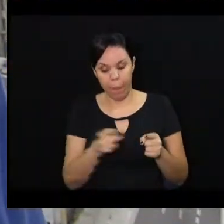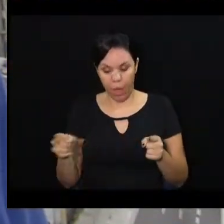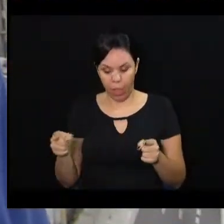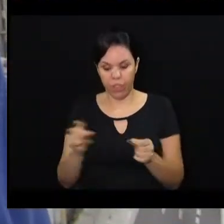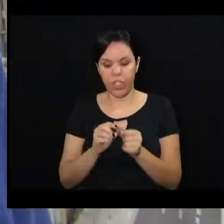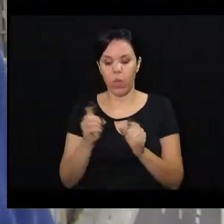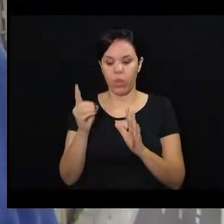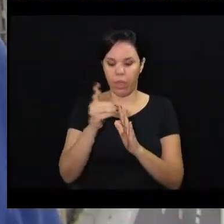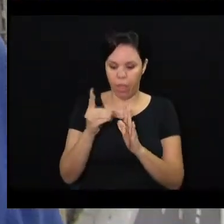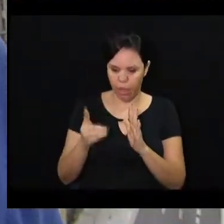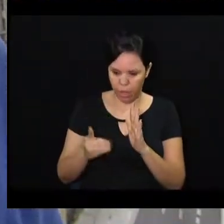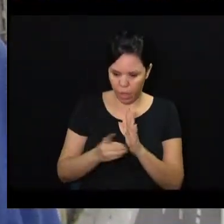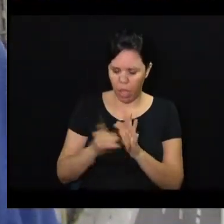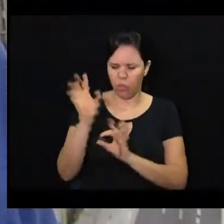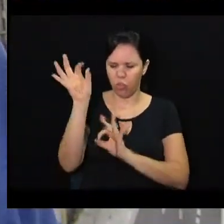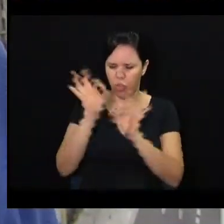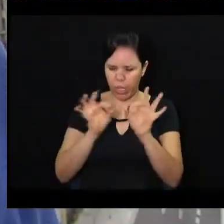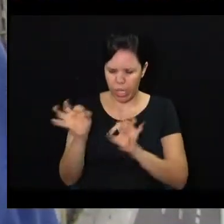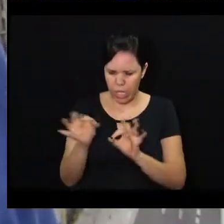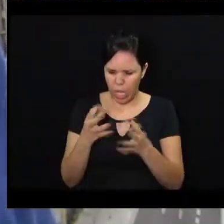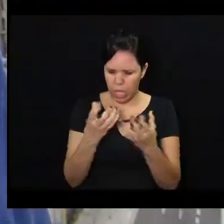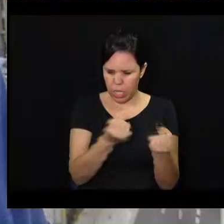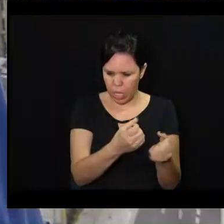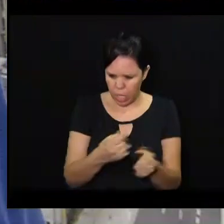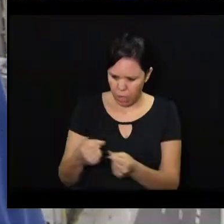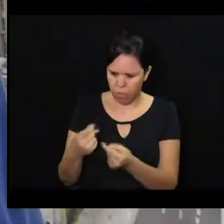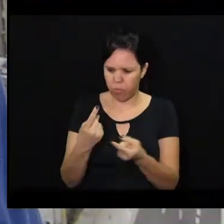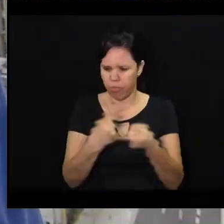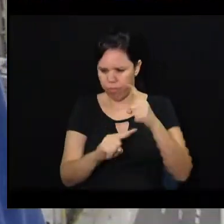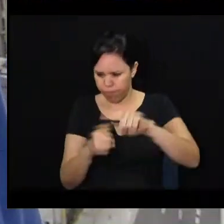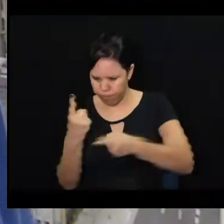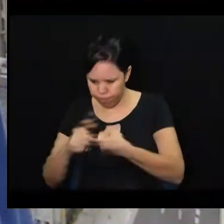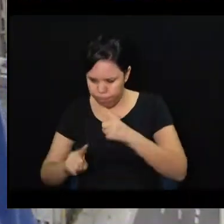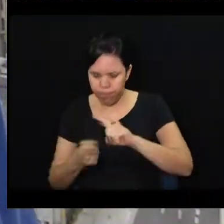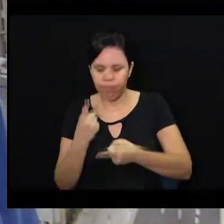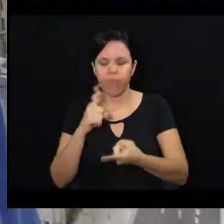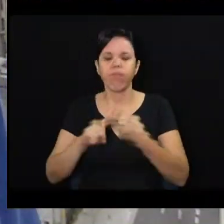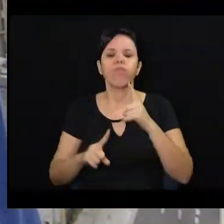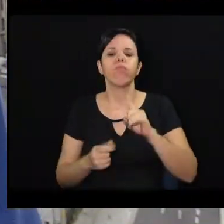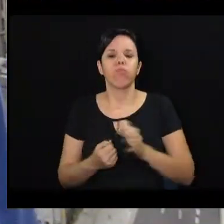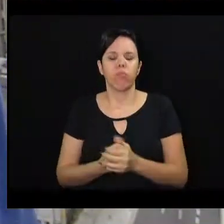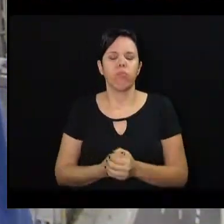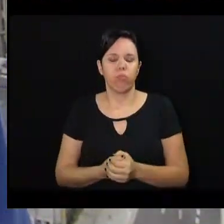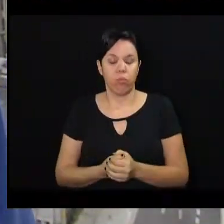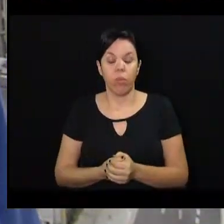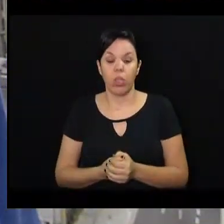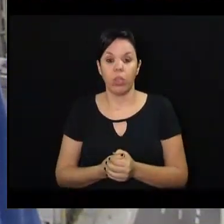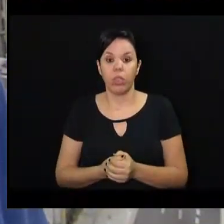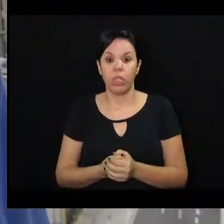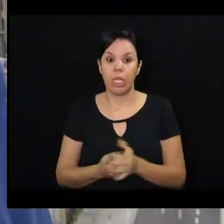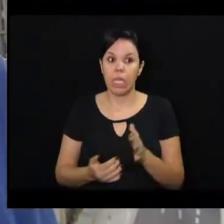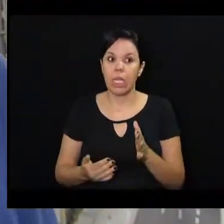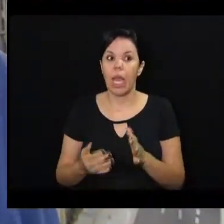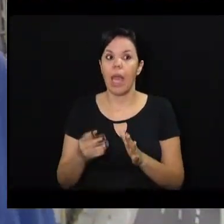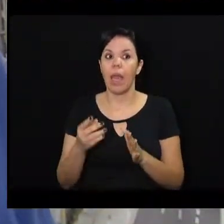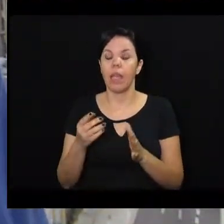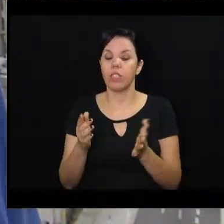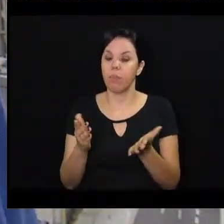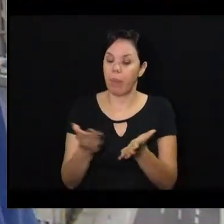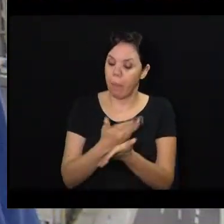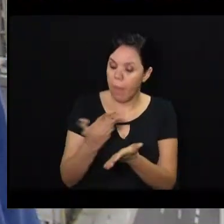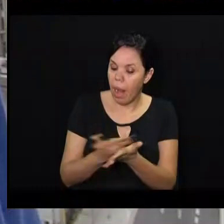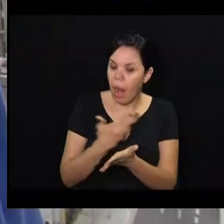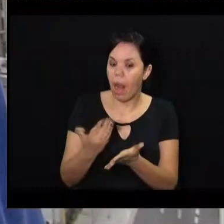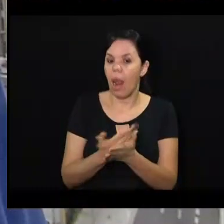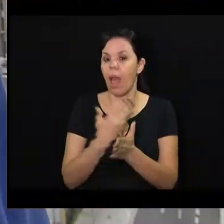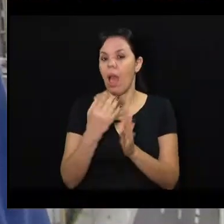decreto regulamentador, fazer os acordos, fazer toda a parte, vamos dizer, burocrática e administrativa que nós temos que fazer,